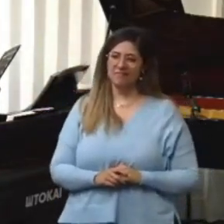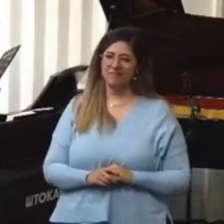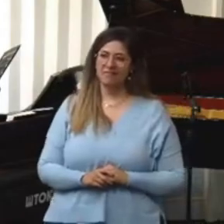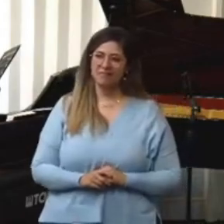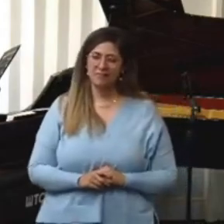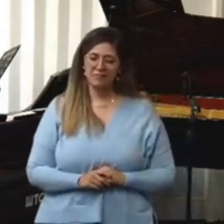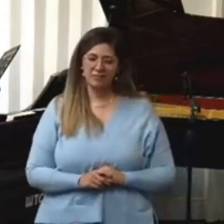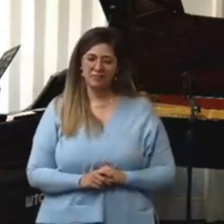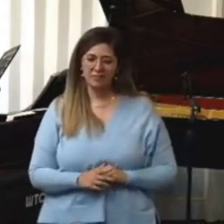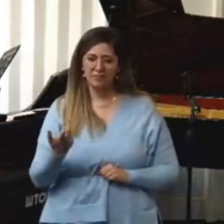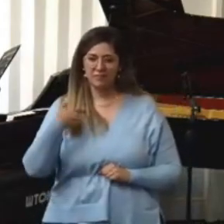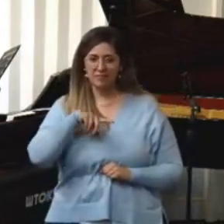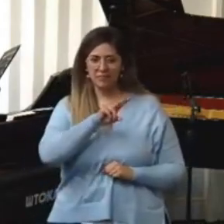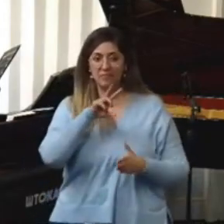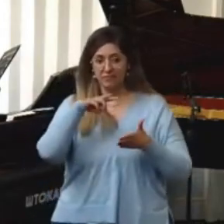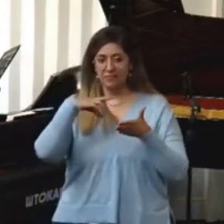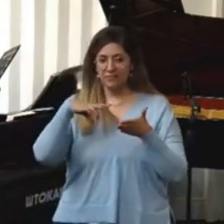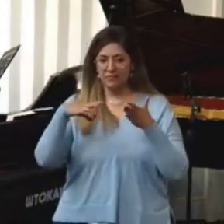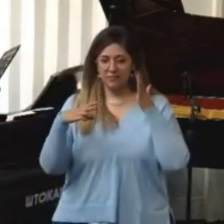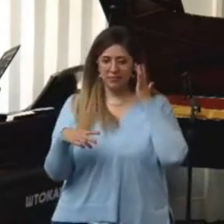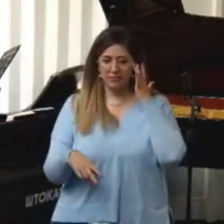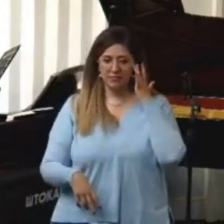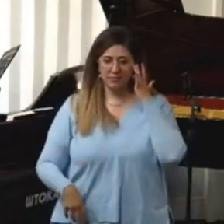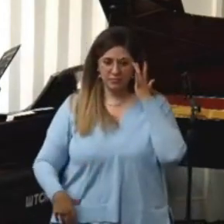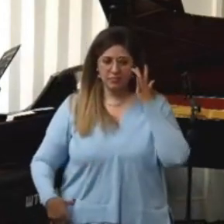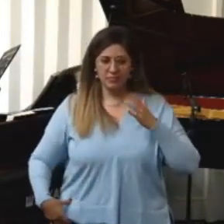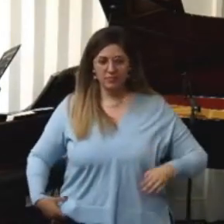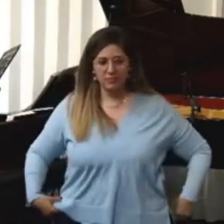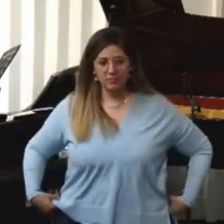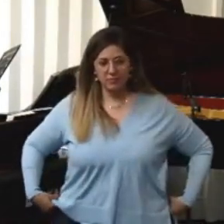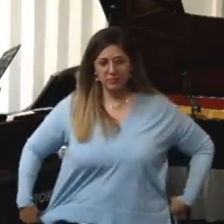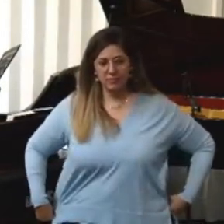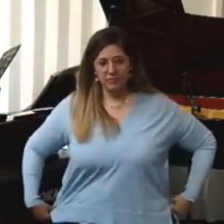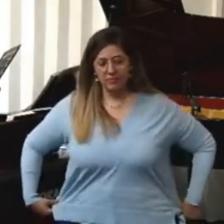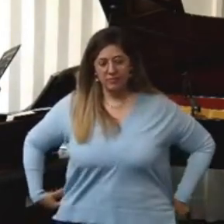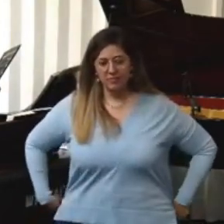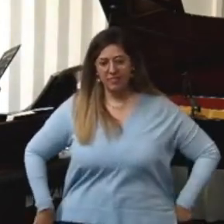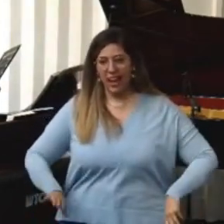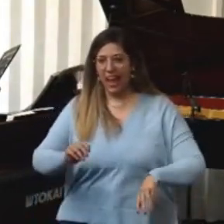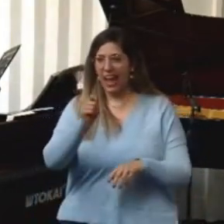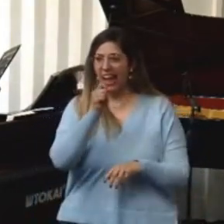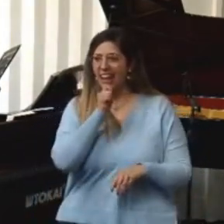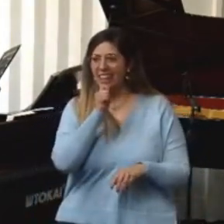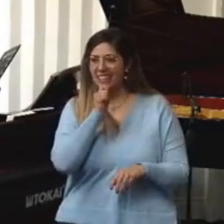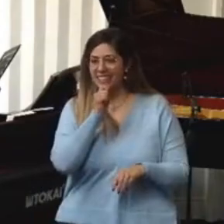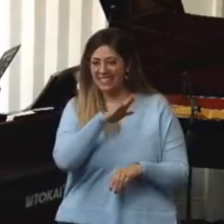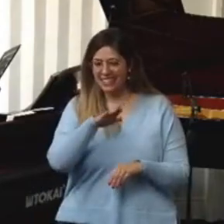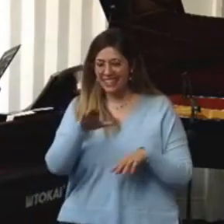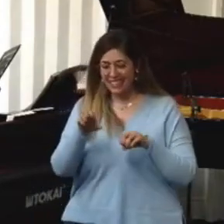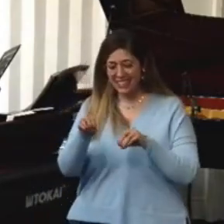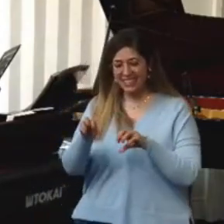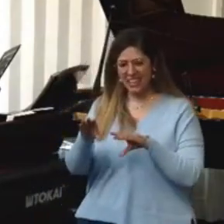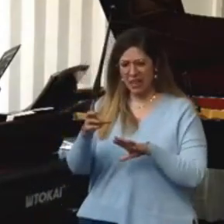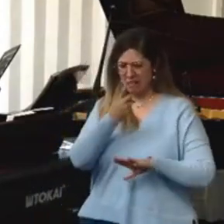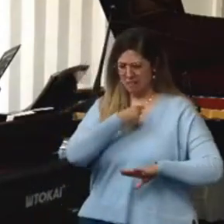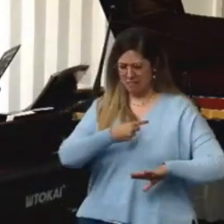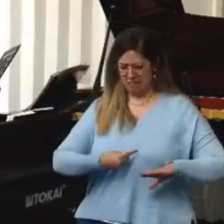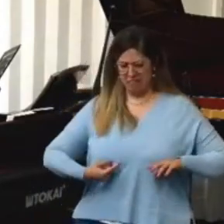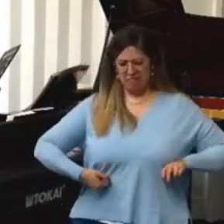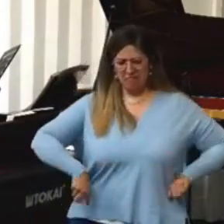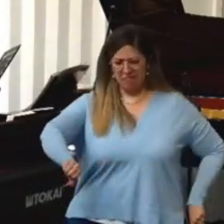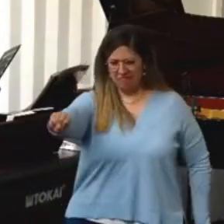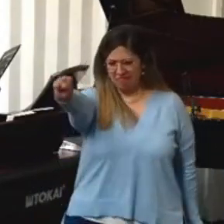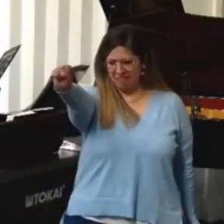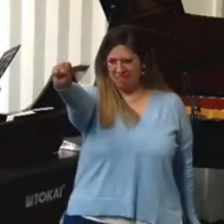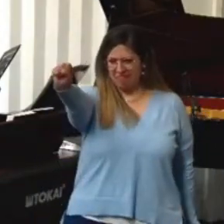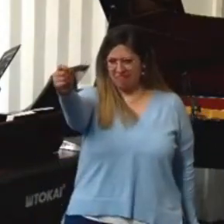a nossa liturgia, eu preciso levar as nossas crianças ainda a esse estágio. Cristo também não é um herói, como o